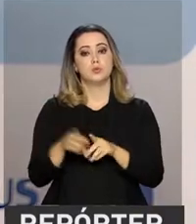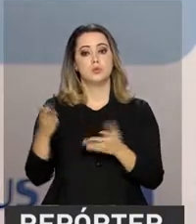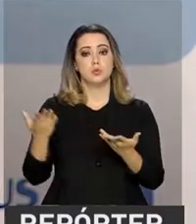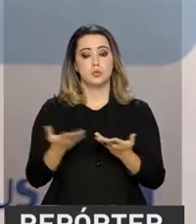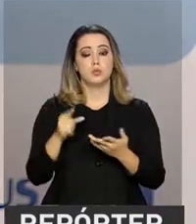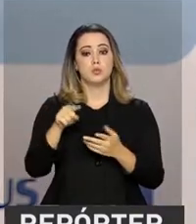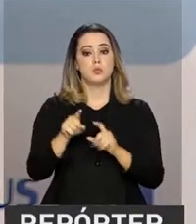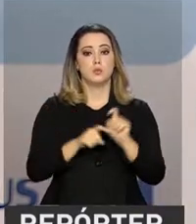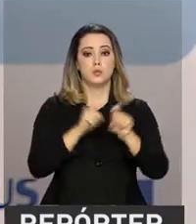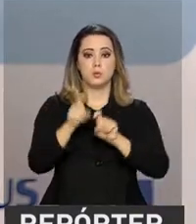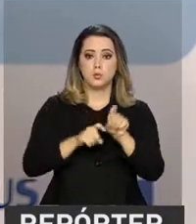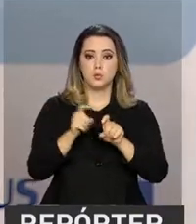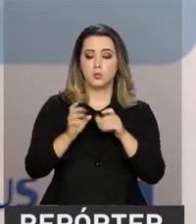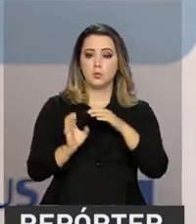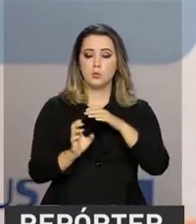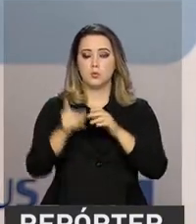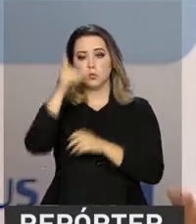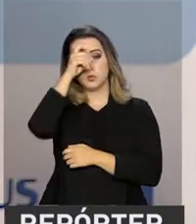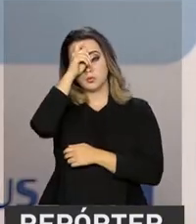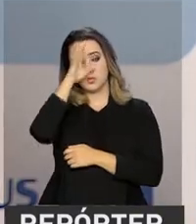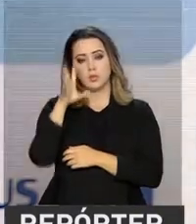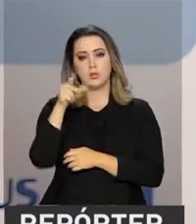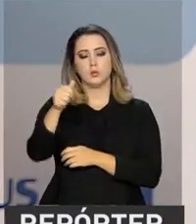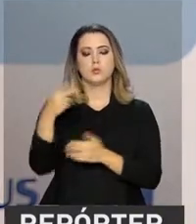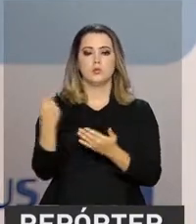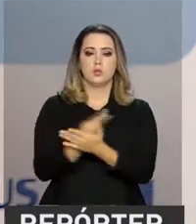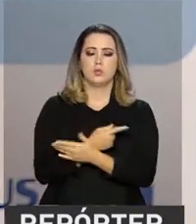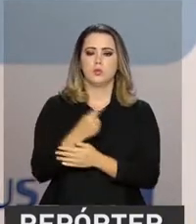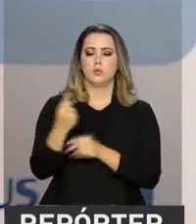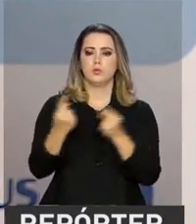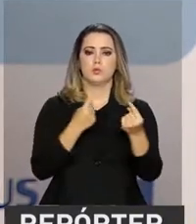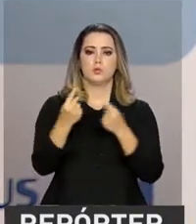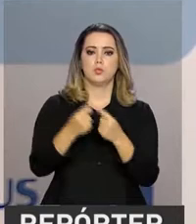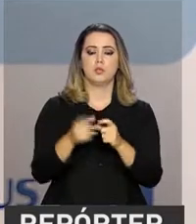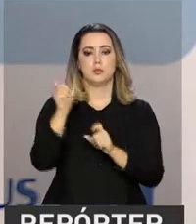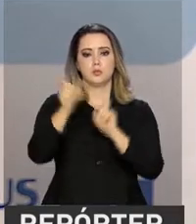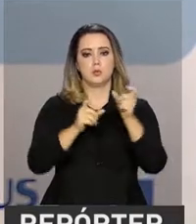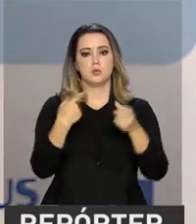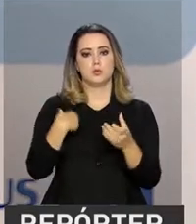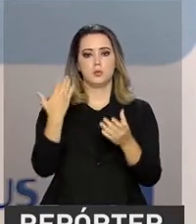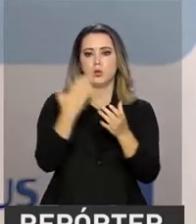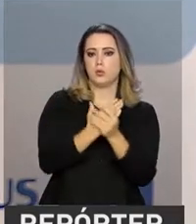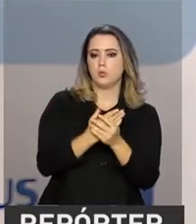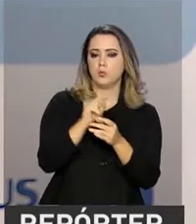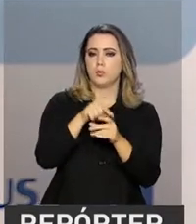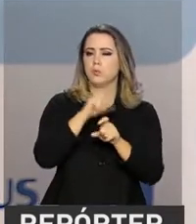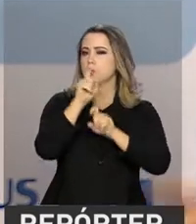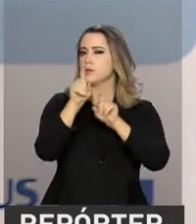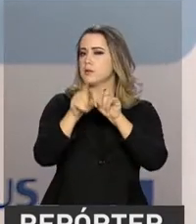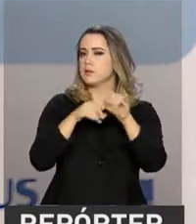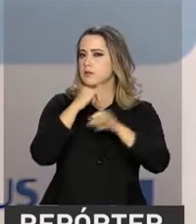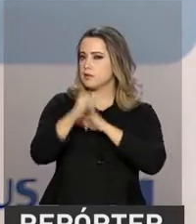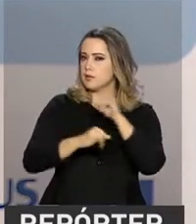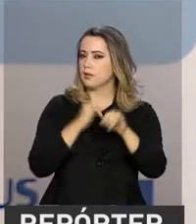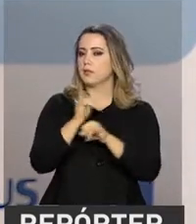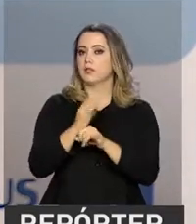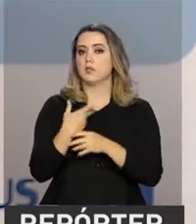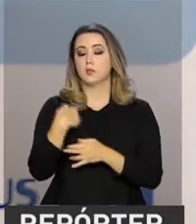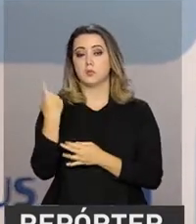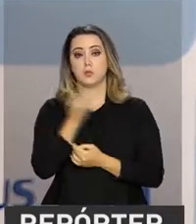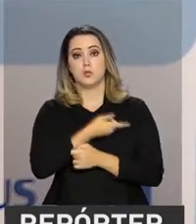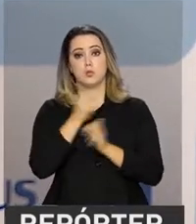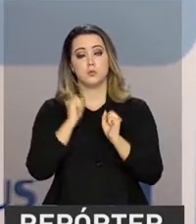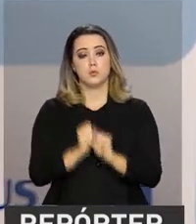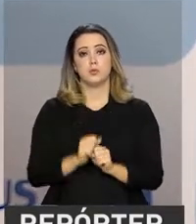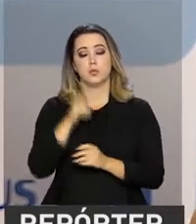hospitalar de modo que tudo o que acontece na sua indicada brasileiro estará no seu registro eletrônico de saúde disponível para que nós